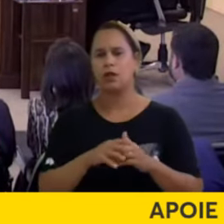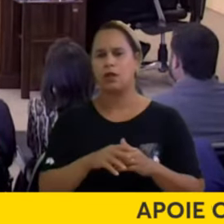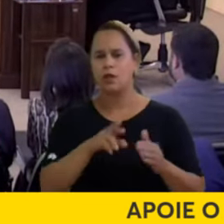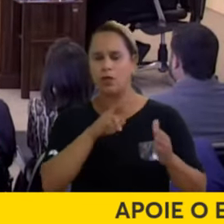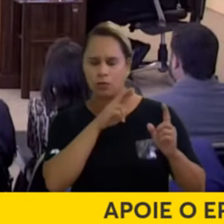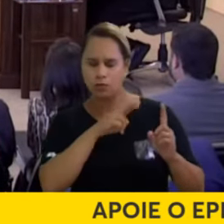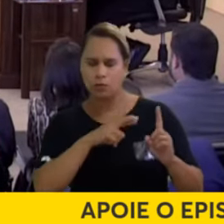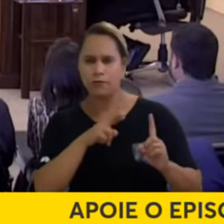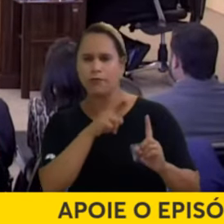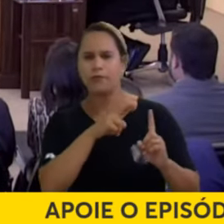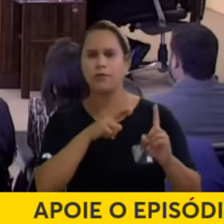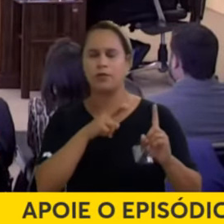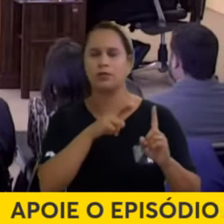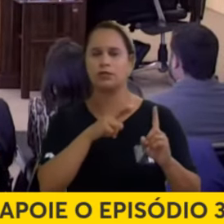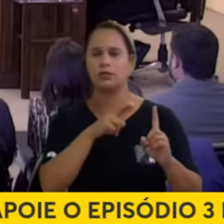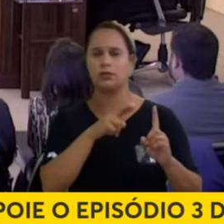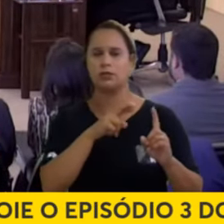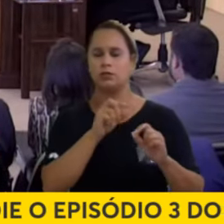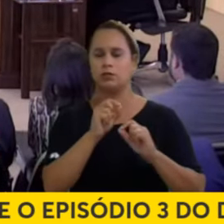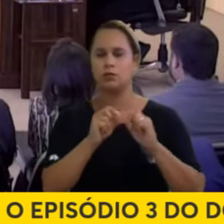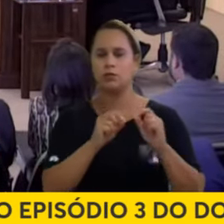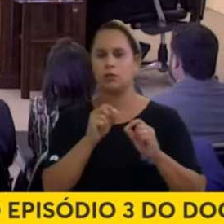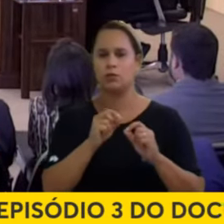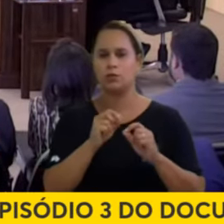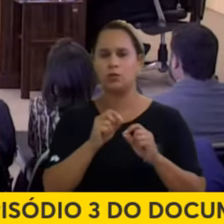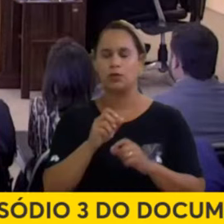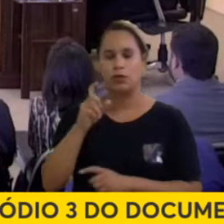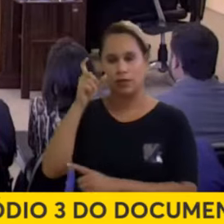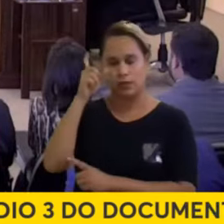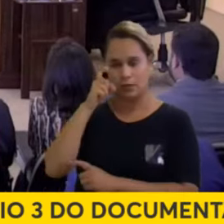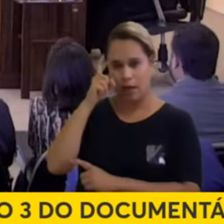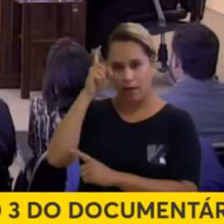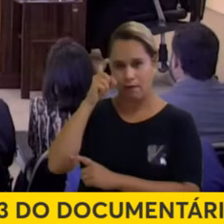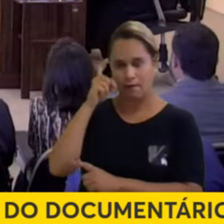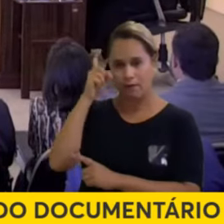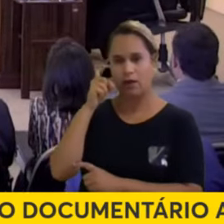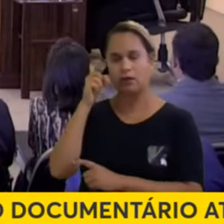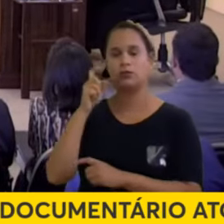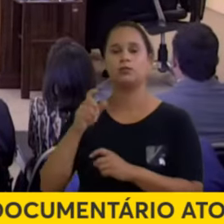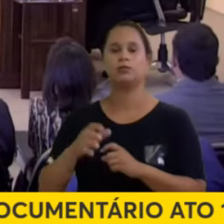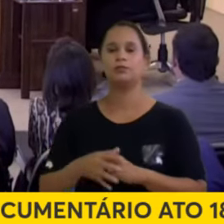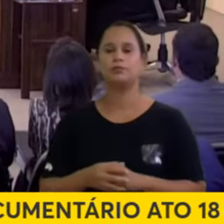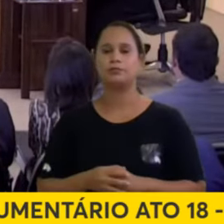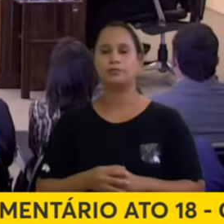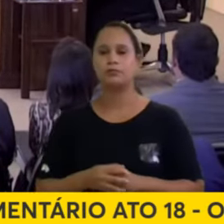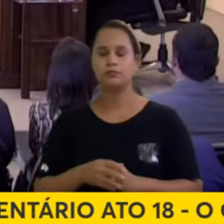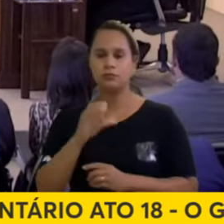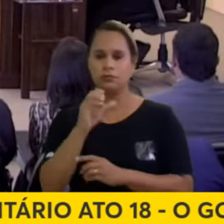investigados Sérgio Fernando moro luí Felipe Cunha e caro Augusto